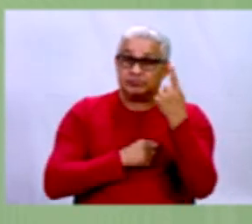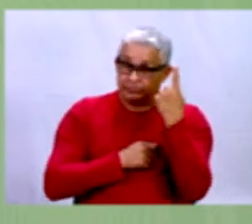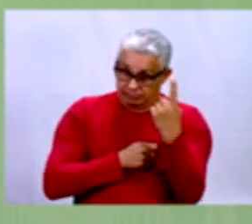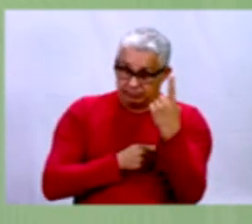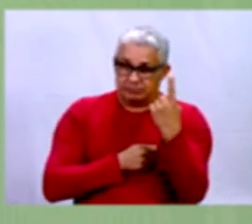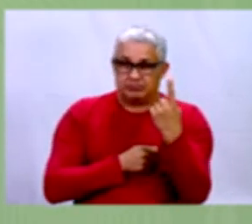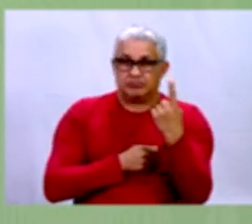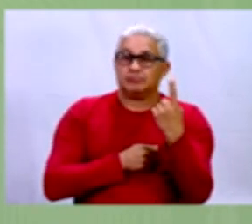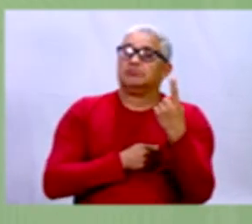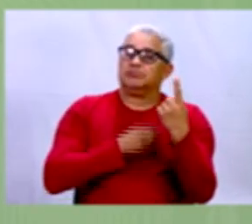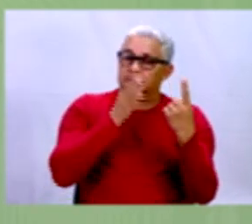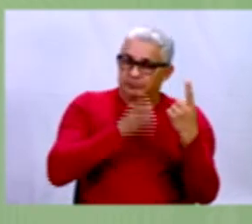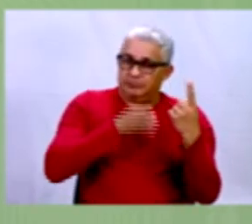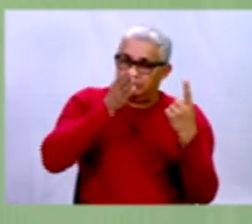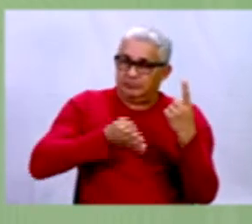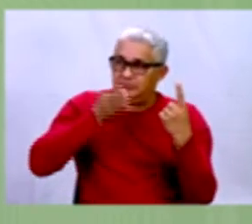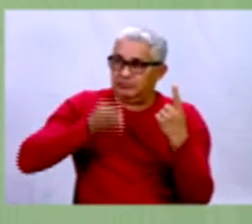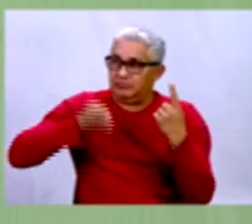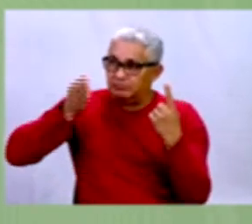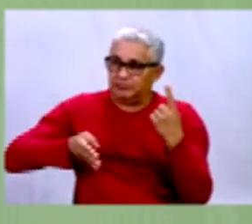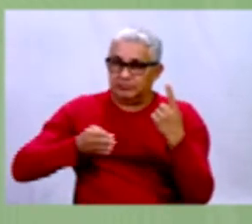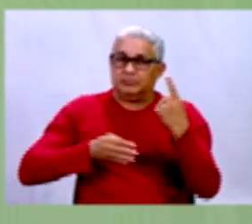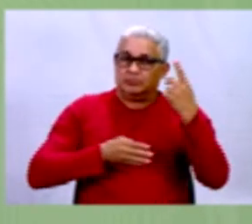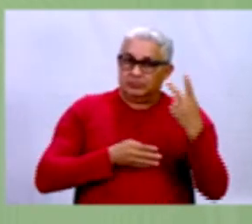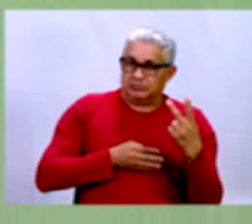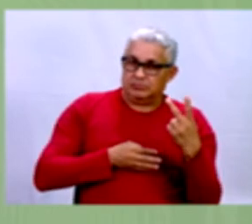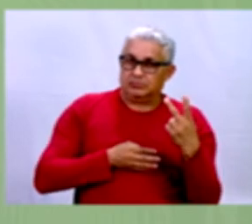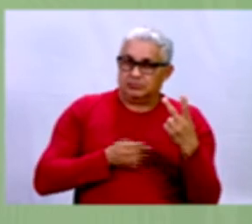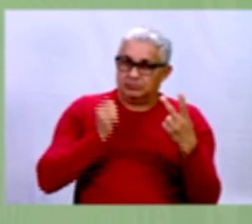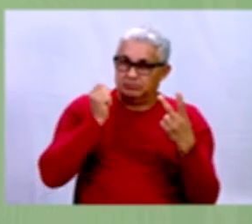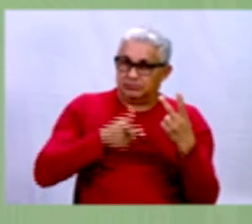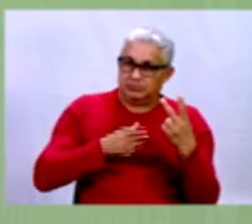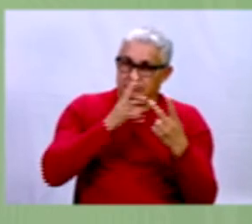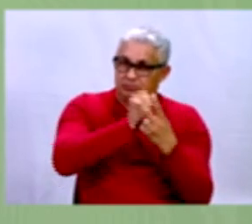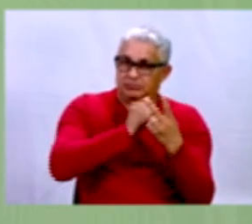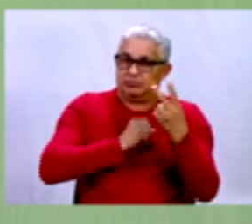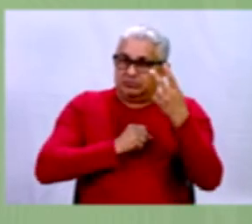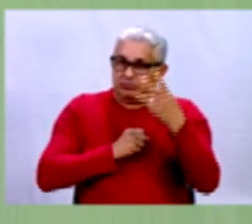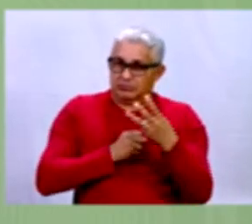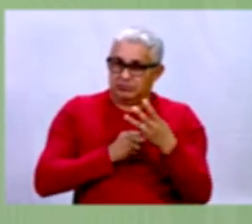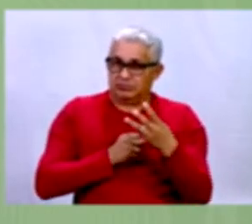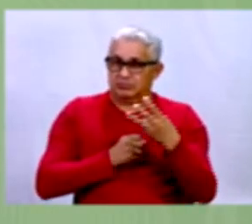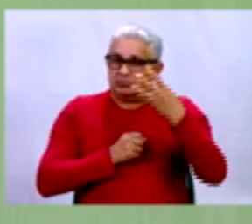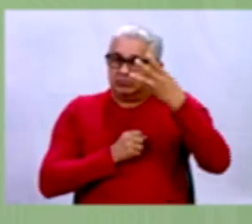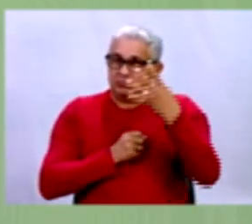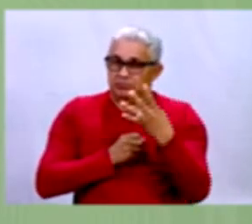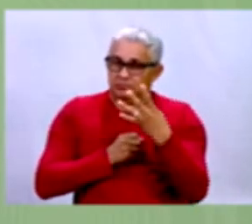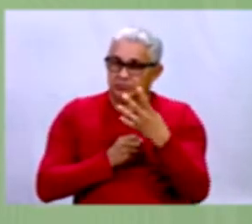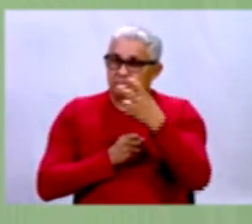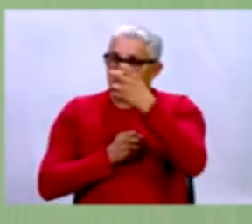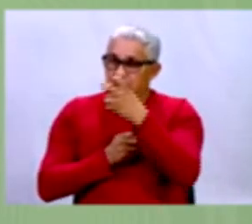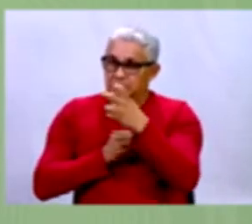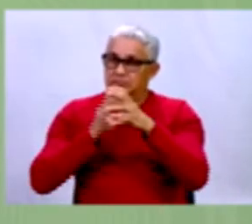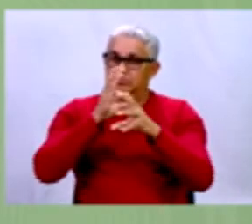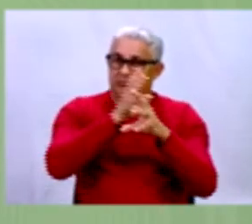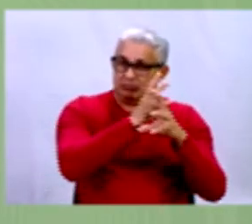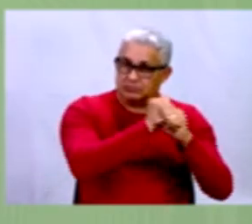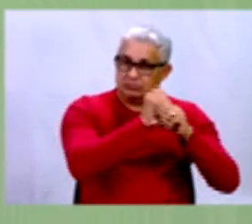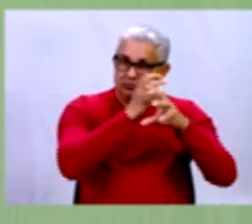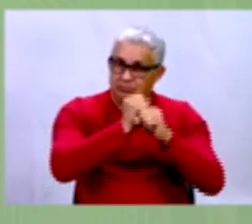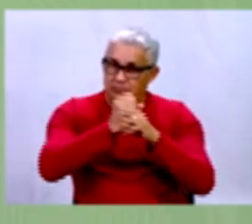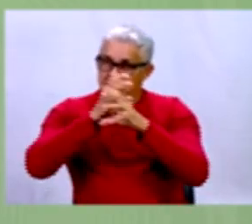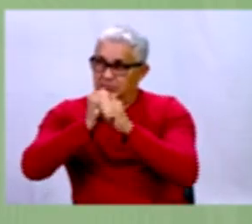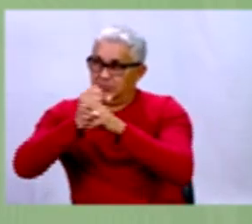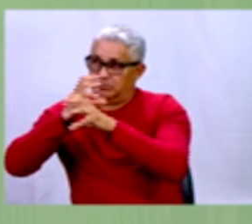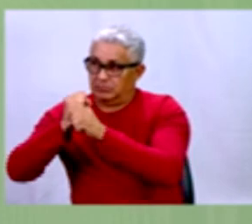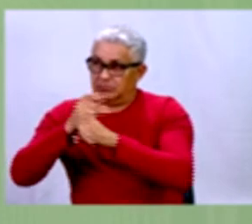assim sucessivamente. A gente vai fazer essa conta do mês 2, essa conta do mês 3, essa conta do mês 4 e essa conta do mês 5. Aí a